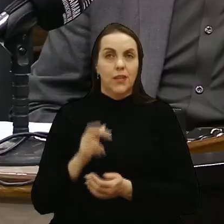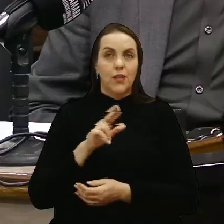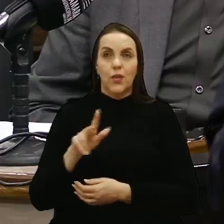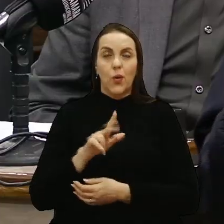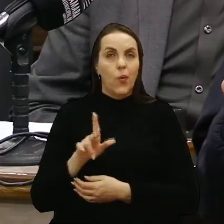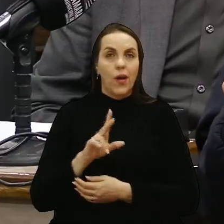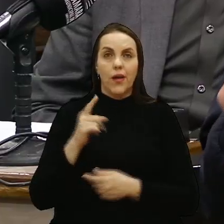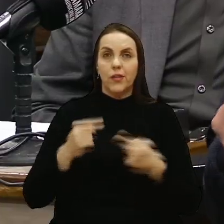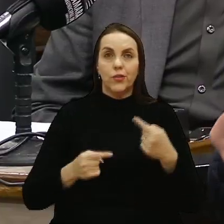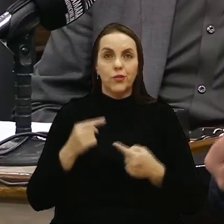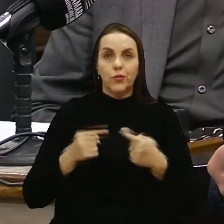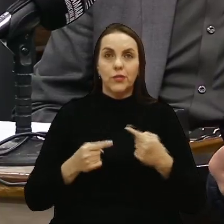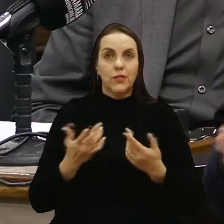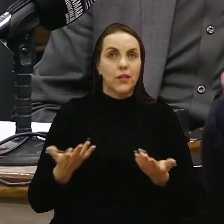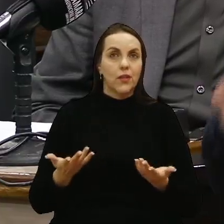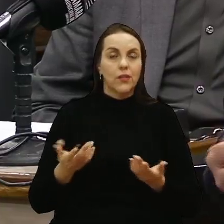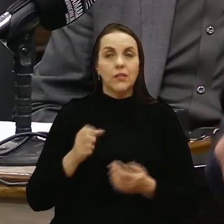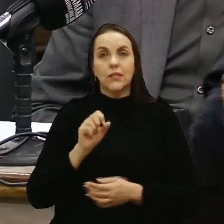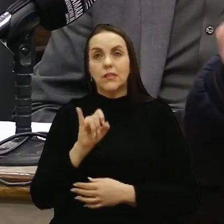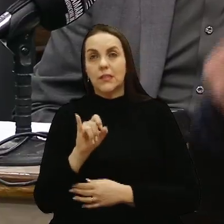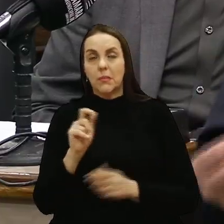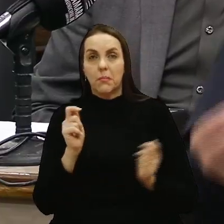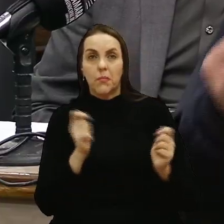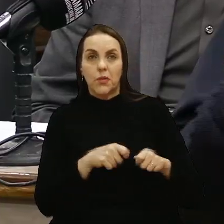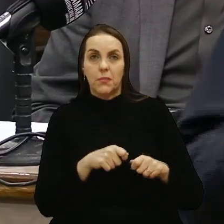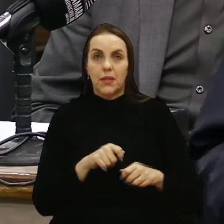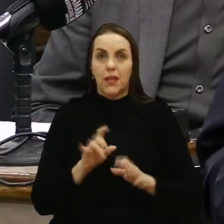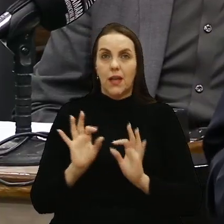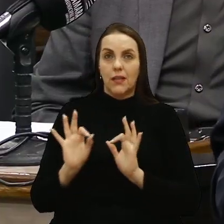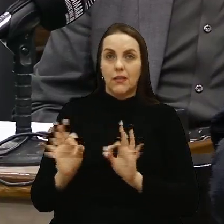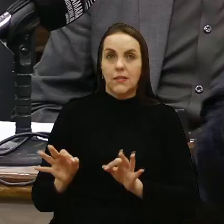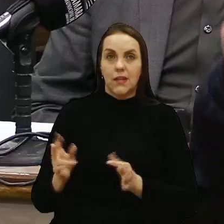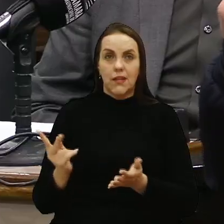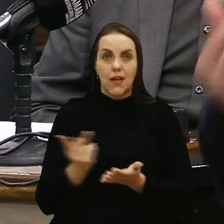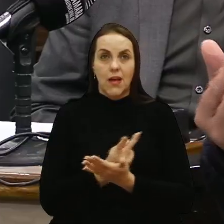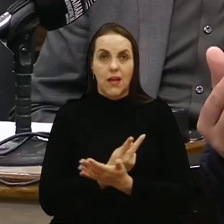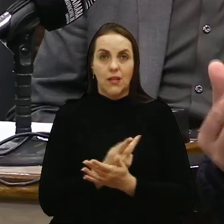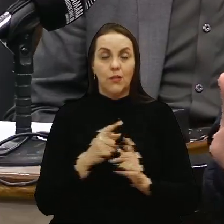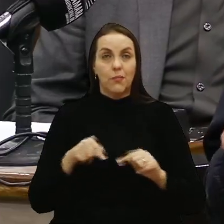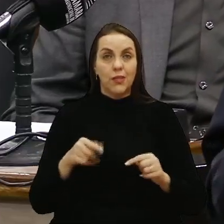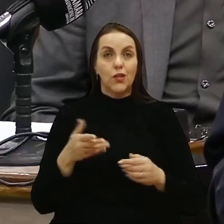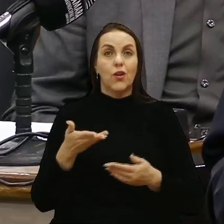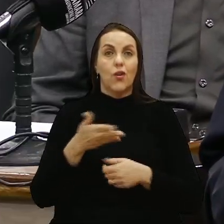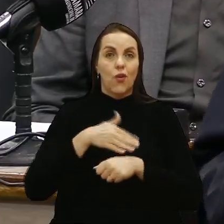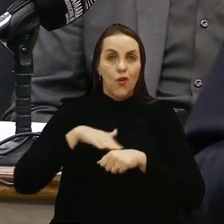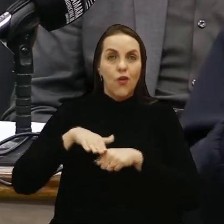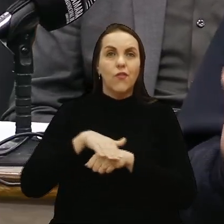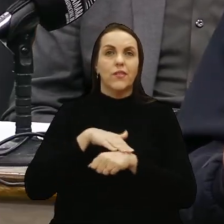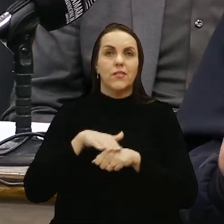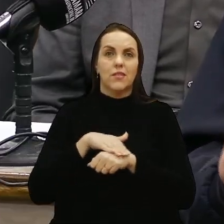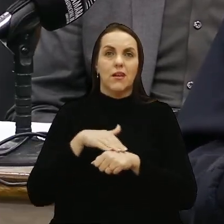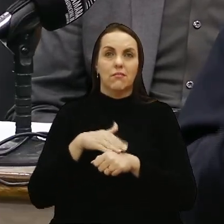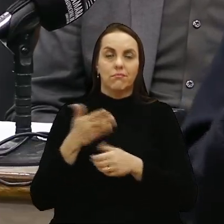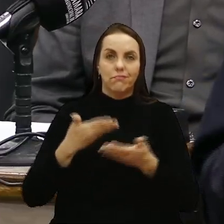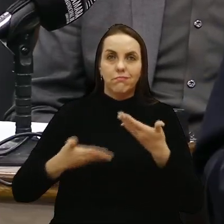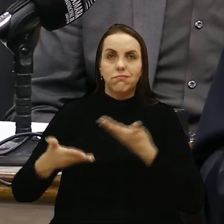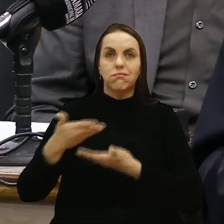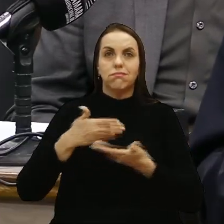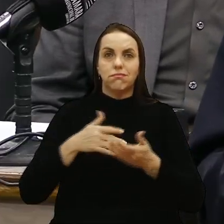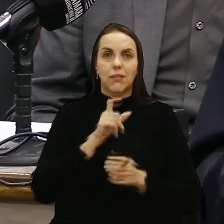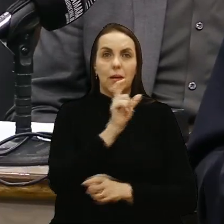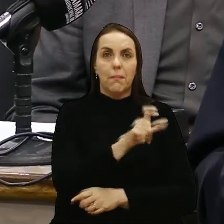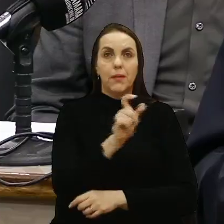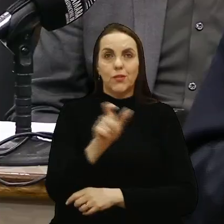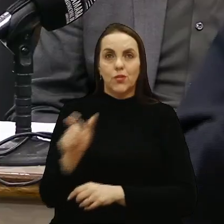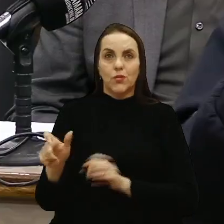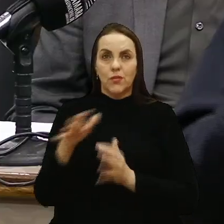está em discussão o fato se é possível, se está certo, se está errado, mas que conversasse, que haja o diálogo com as partes. É isso aí que